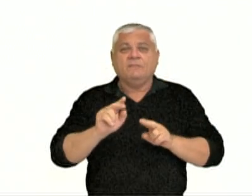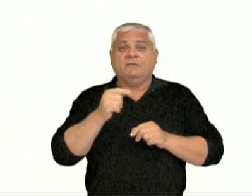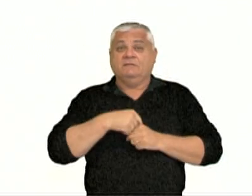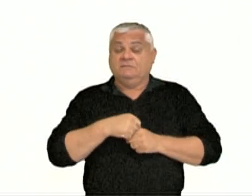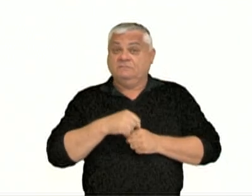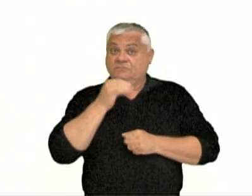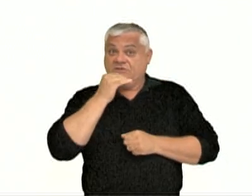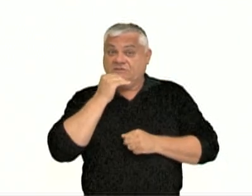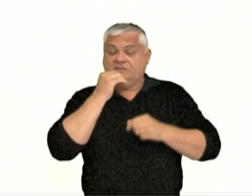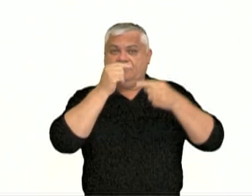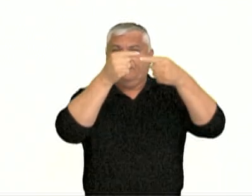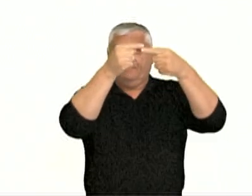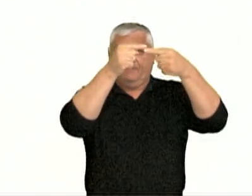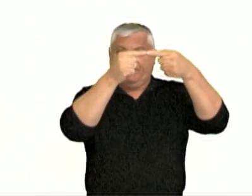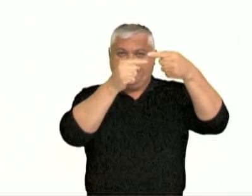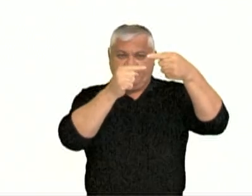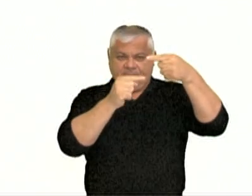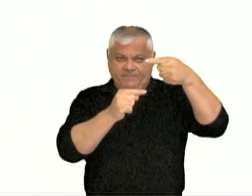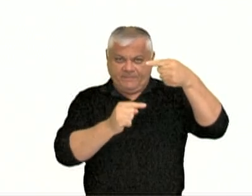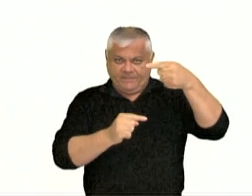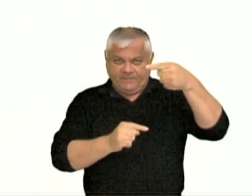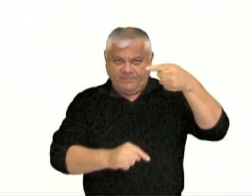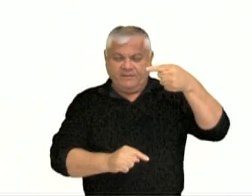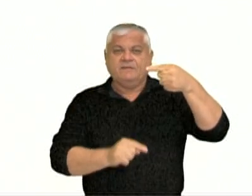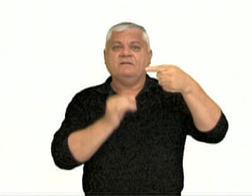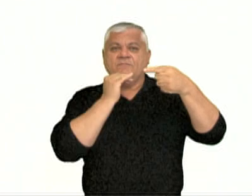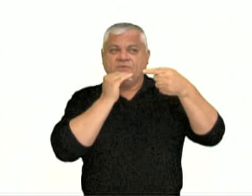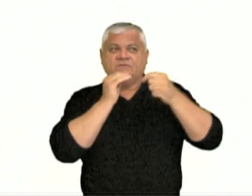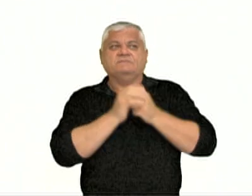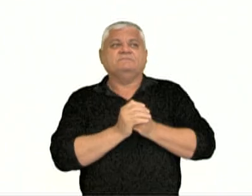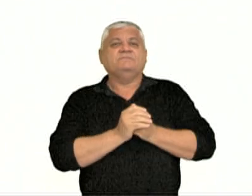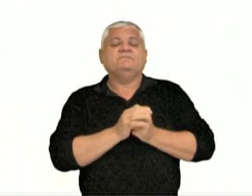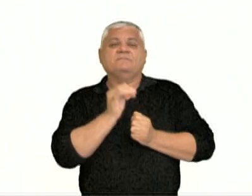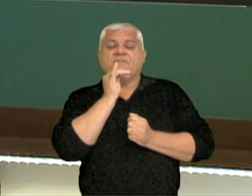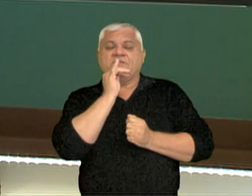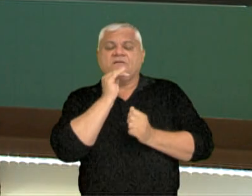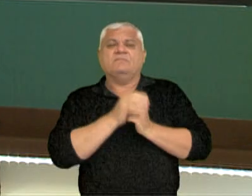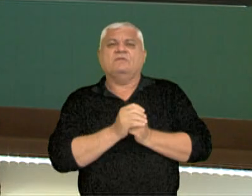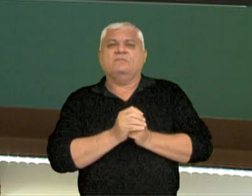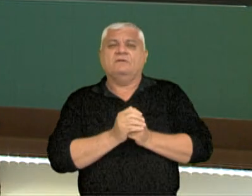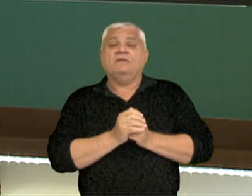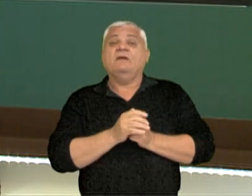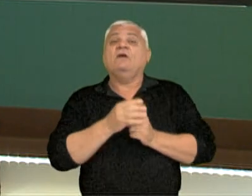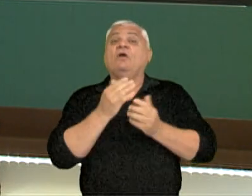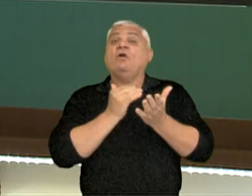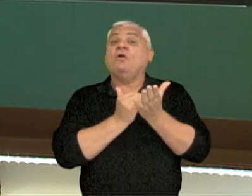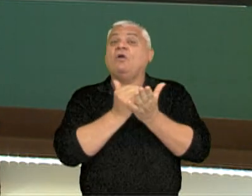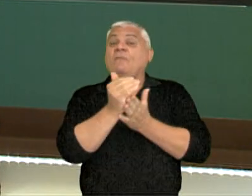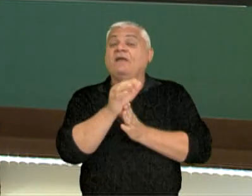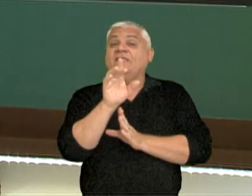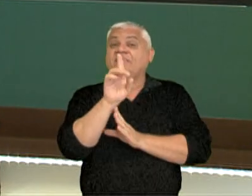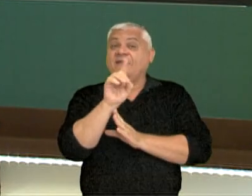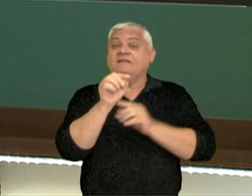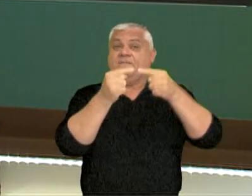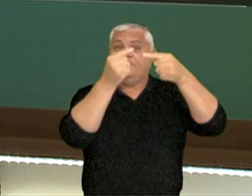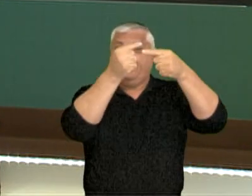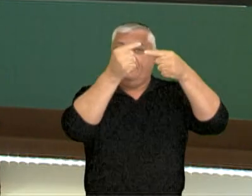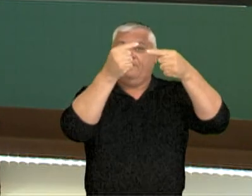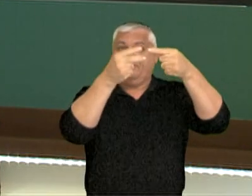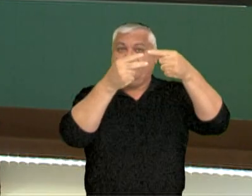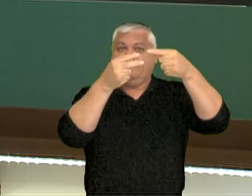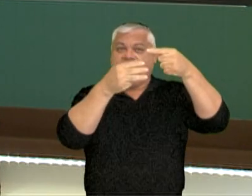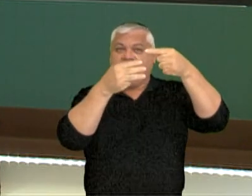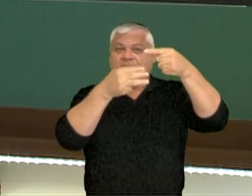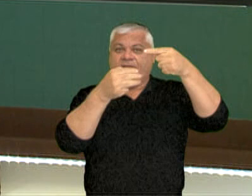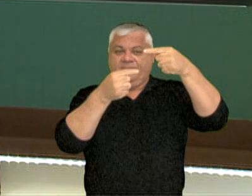ordem decrescentes dos pontos, Veja, decrescente é do maior para